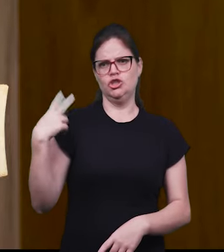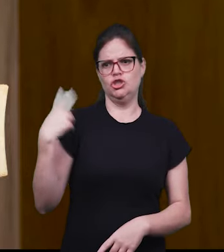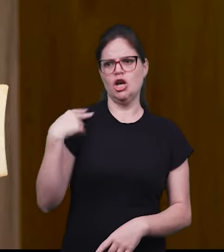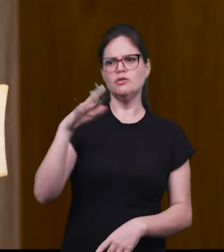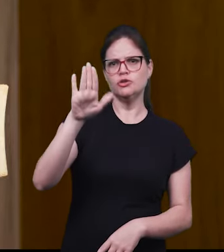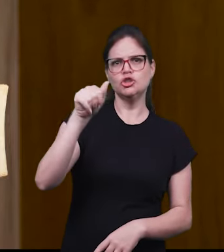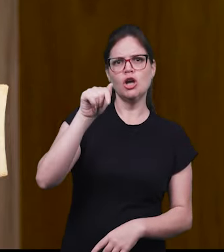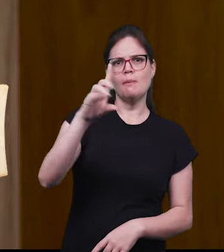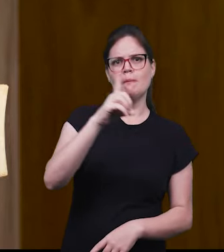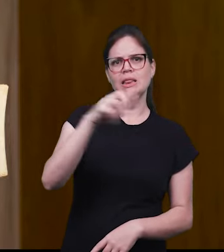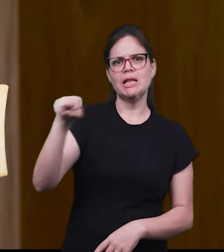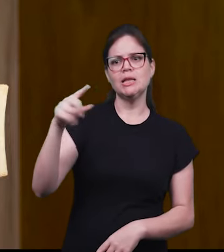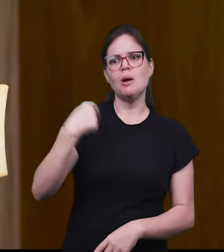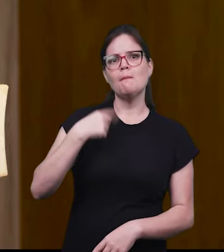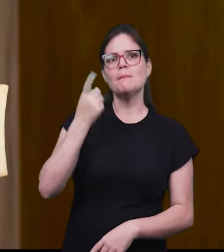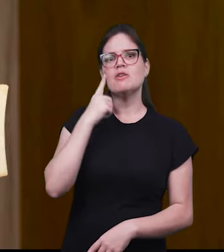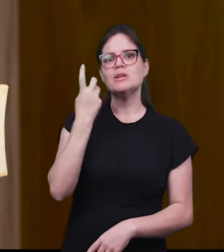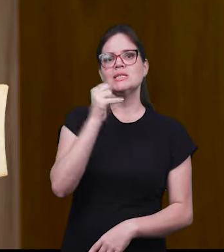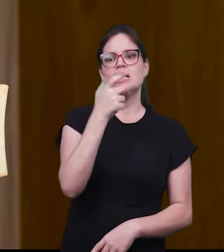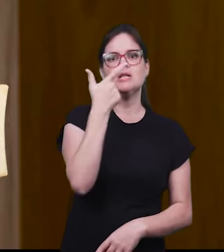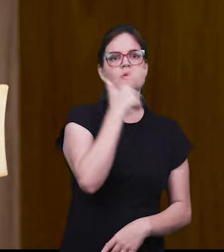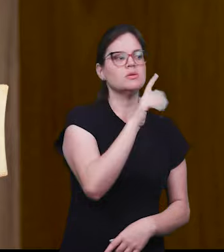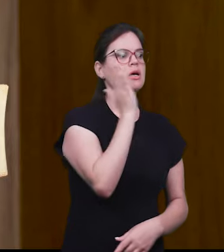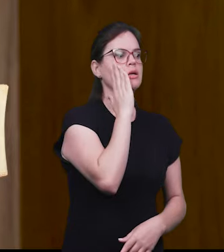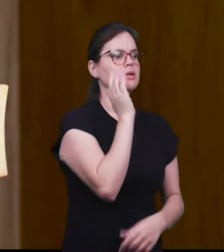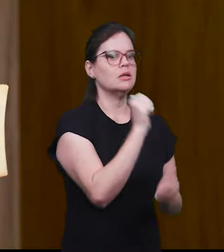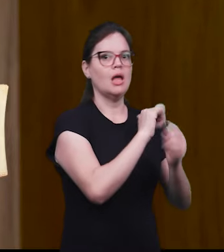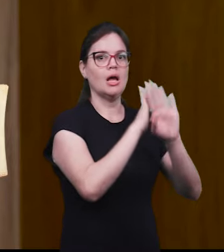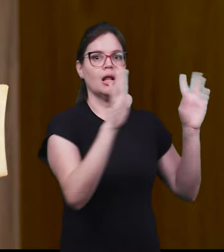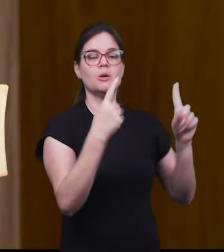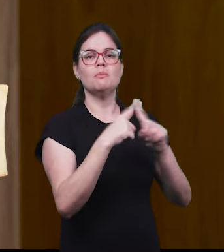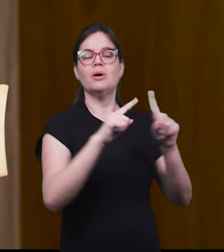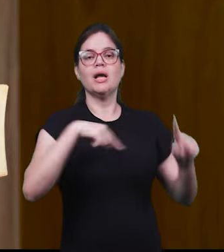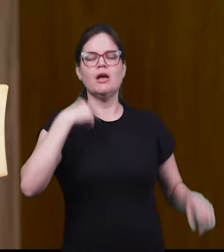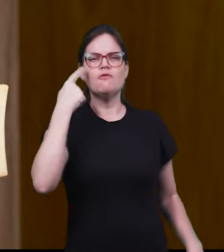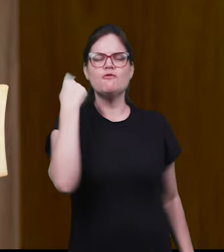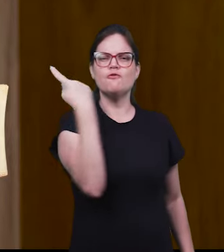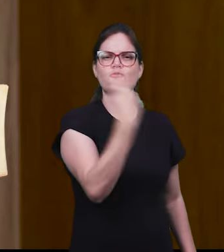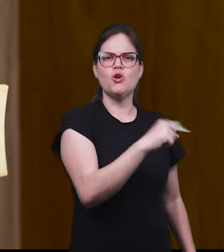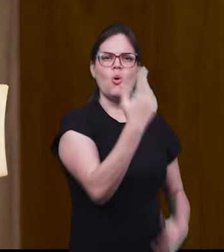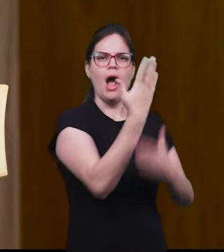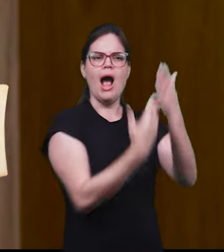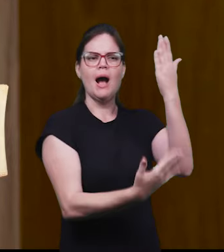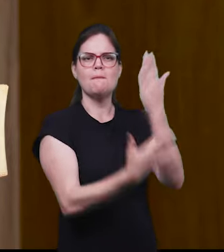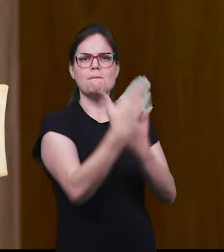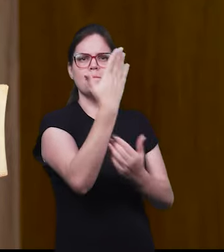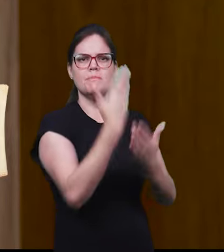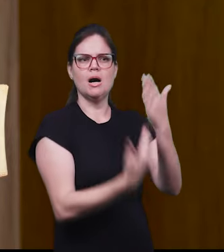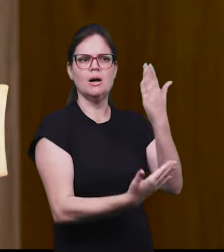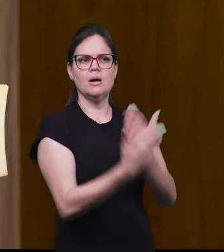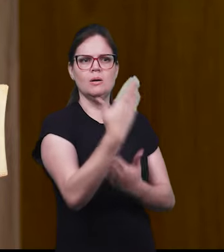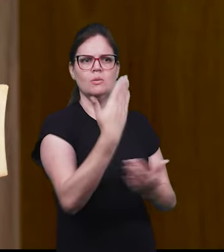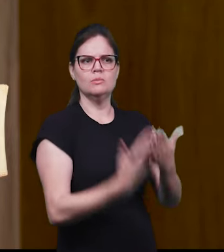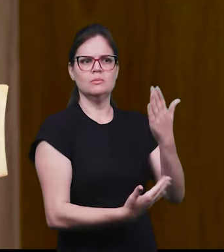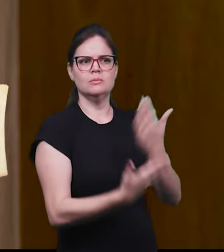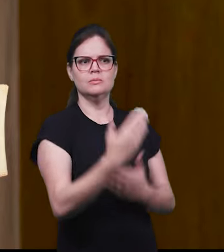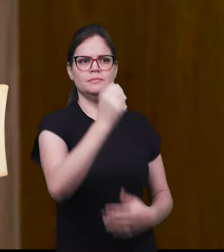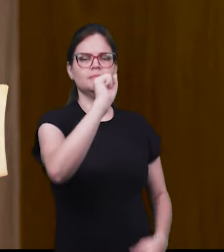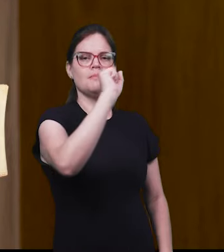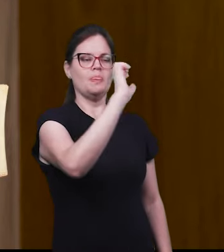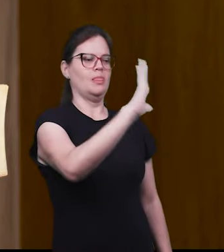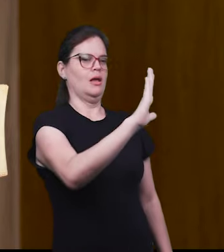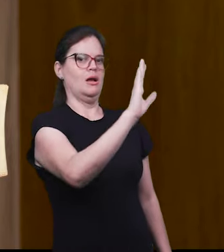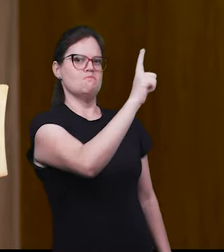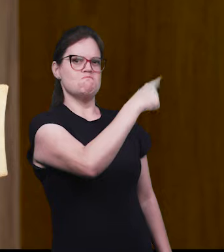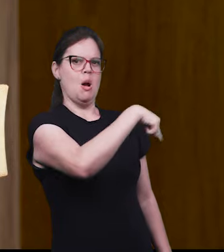sábios, para ver se ele dá essa interpretação, porque todo mundo ficou apavorado. O que é isso? O que está acontecendo? Aí ele falou, olha, rei